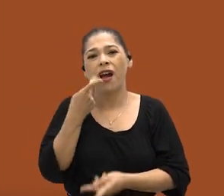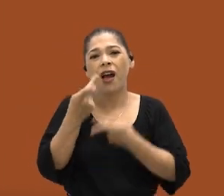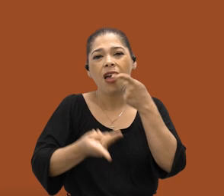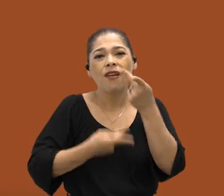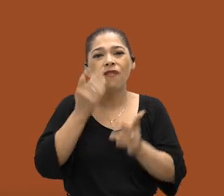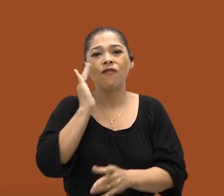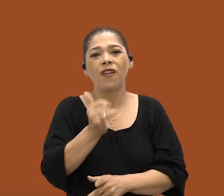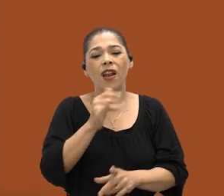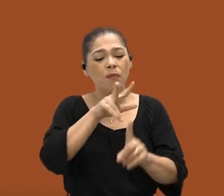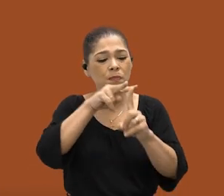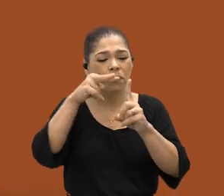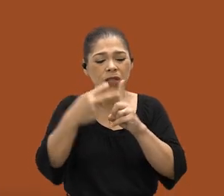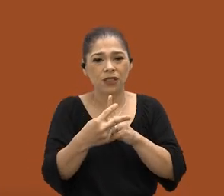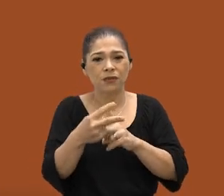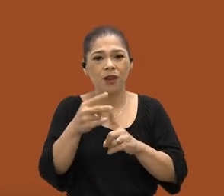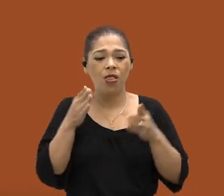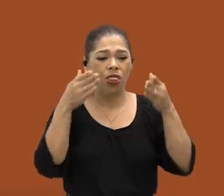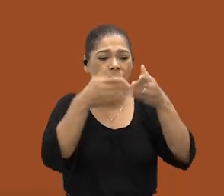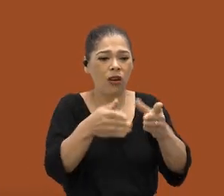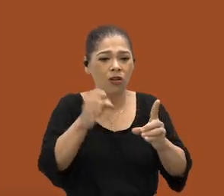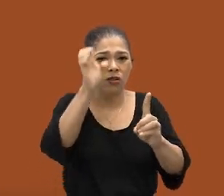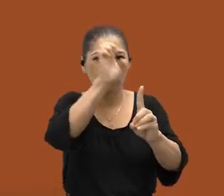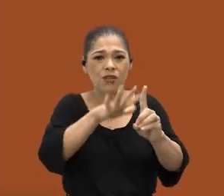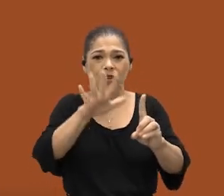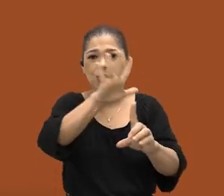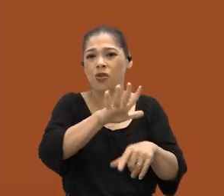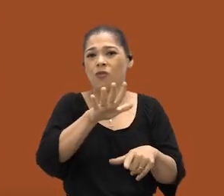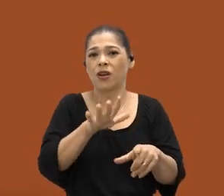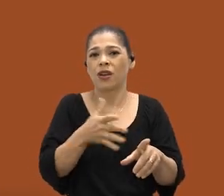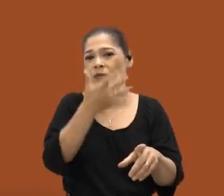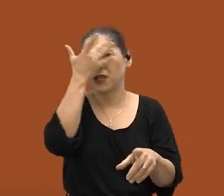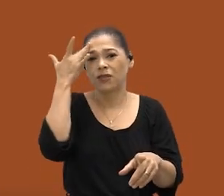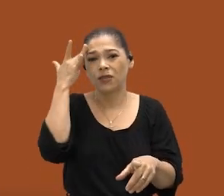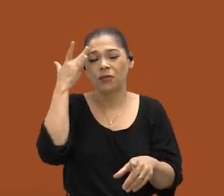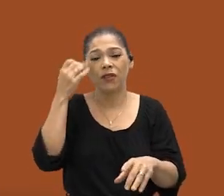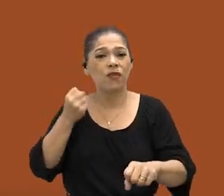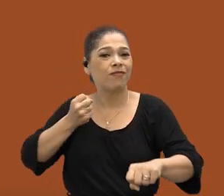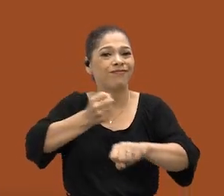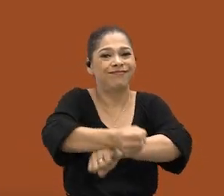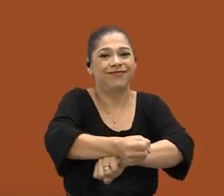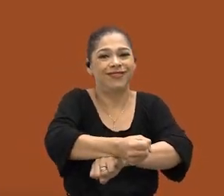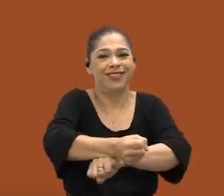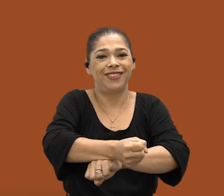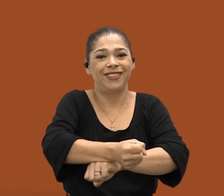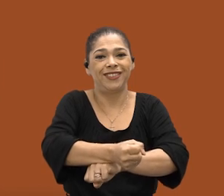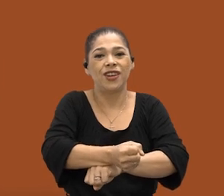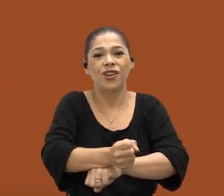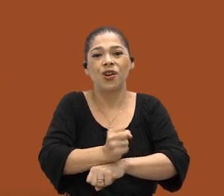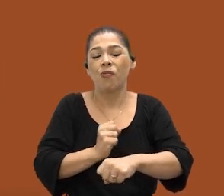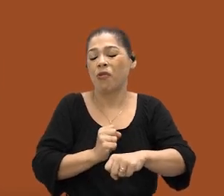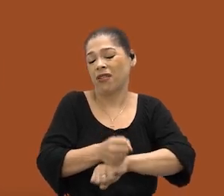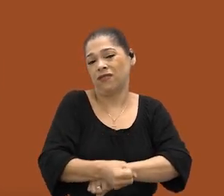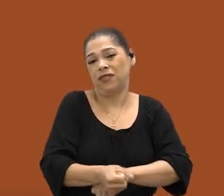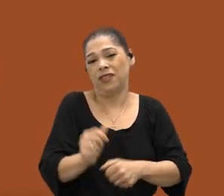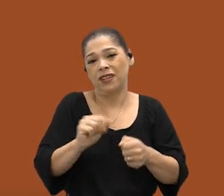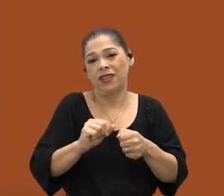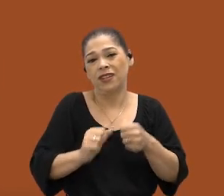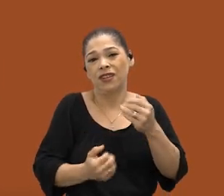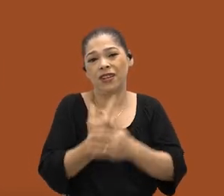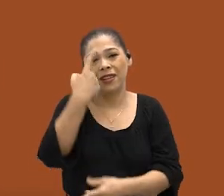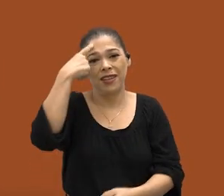que eles citam né Essa perspectiva eurocêntrica que não poderia ser diferente que fomos invadidos e através da força